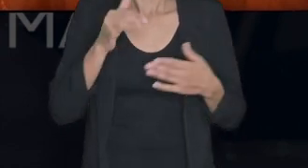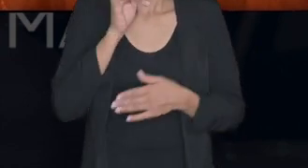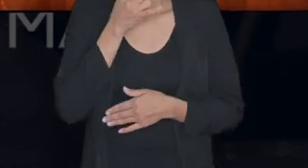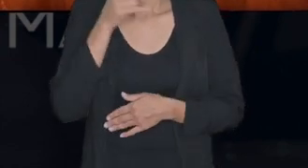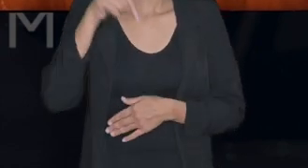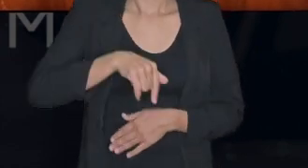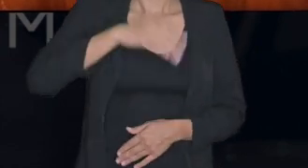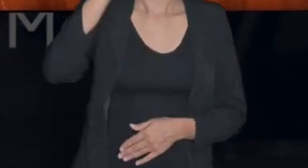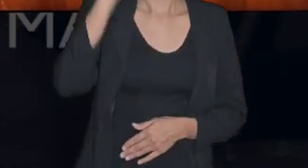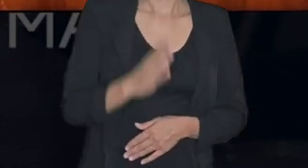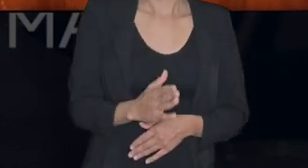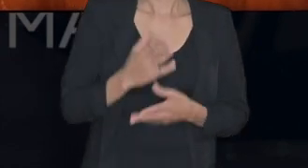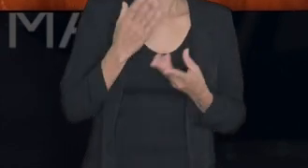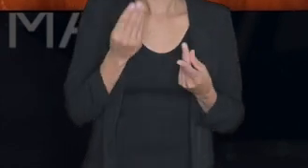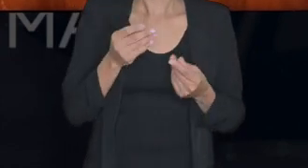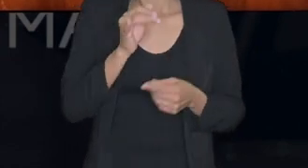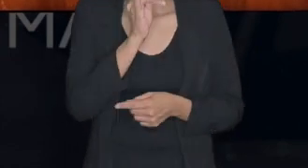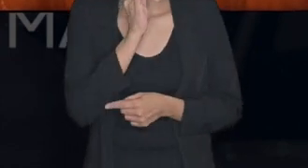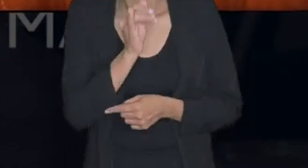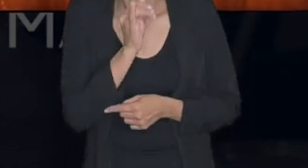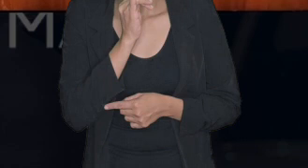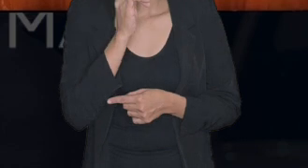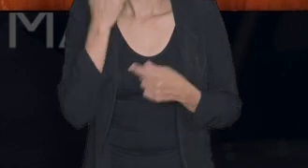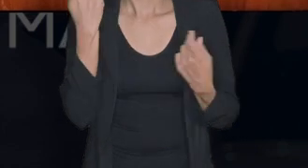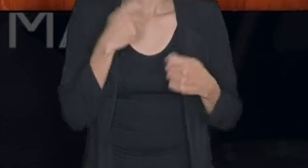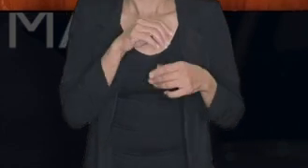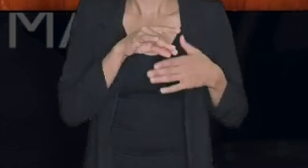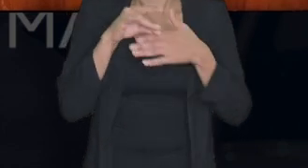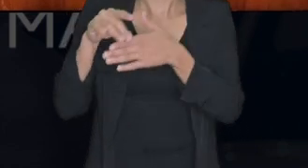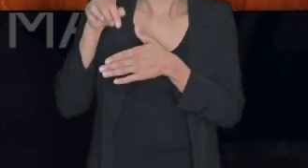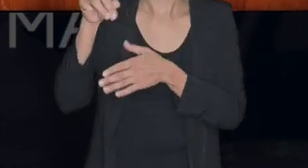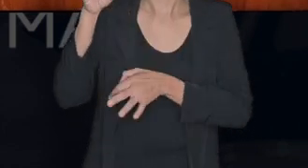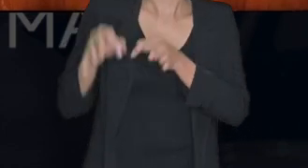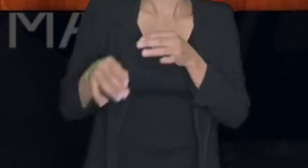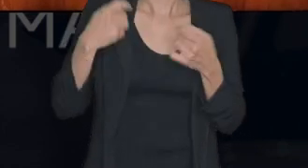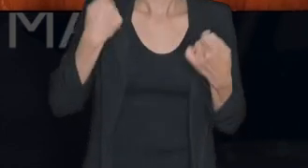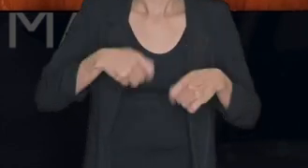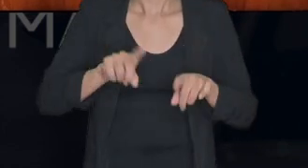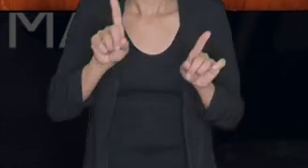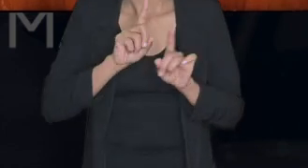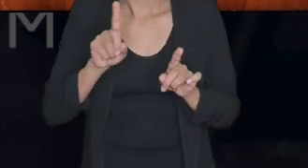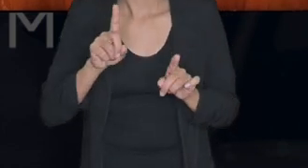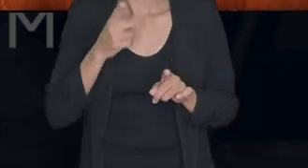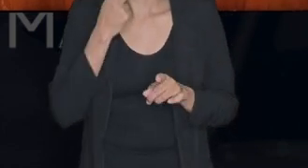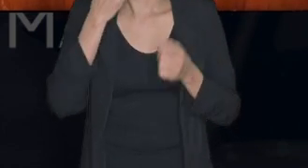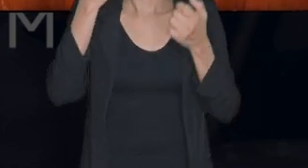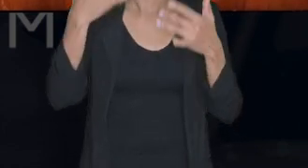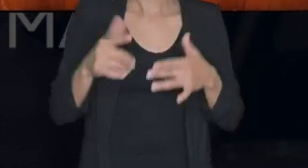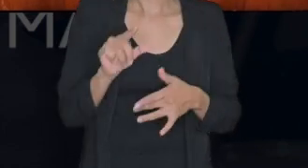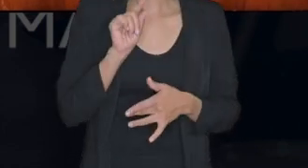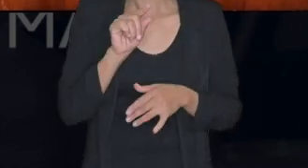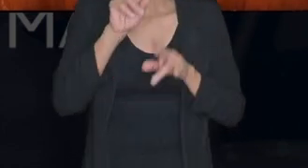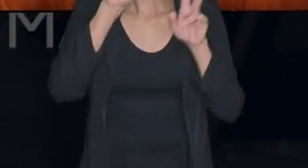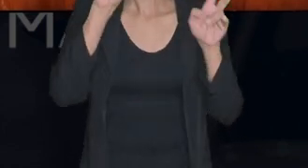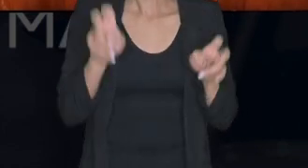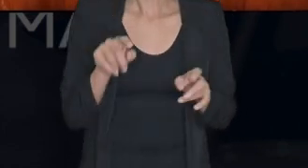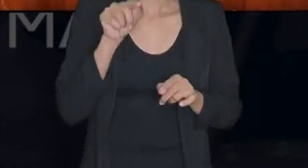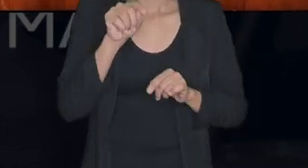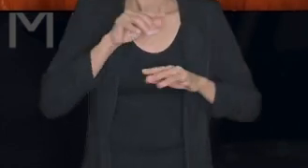ainda é levada ao judiciário sem necessidade. A gente vai falar um pouquinho sobre esse movimento